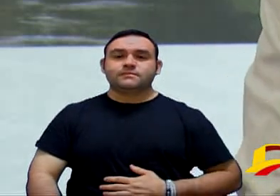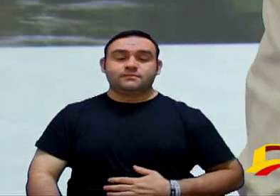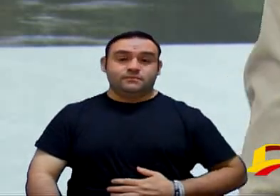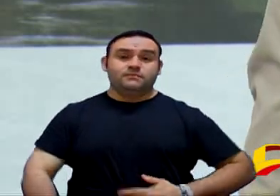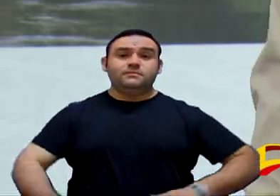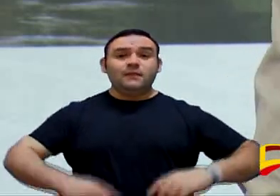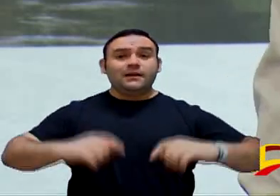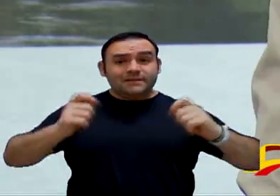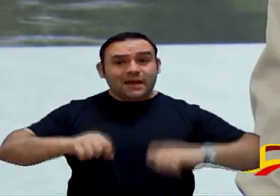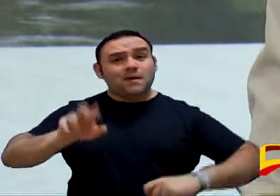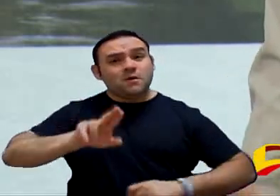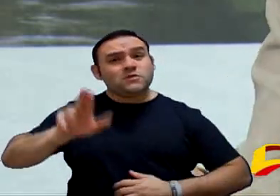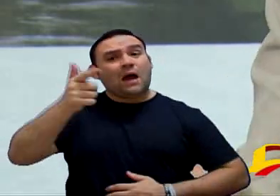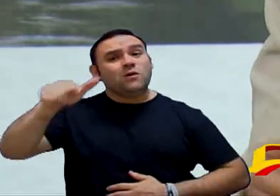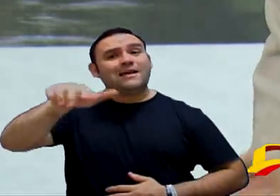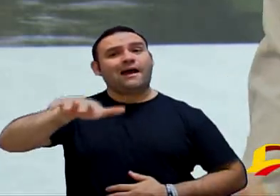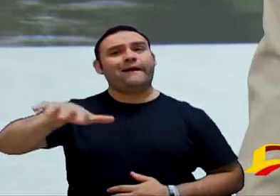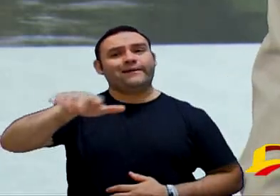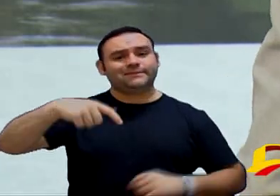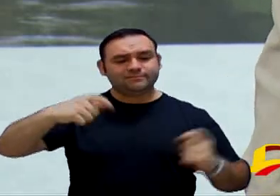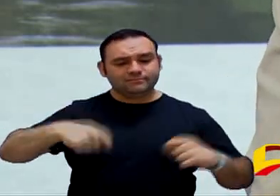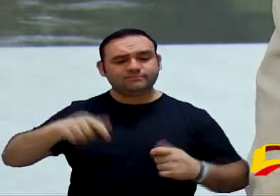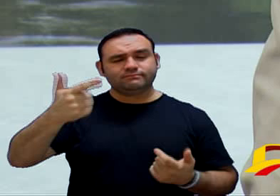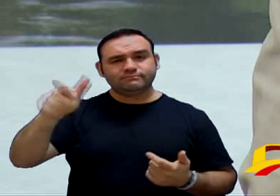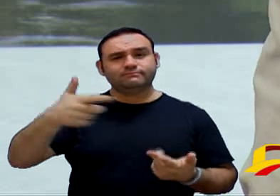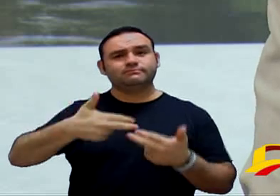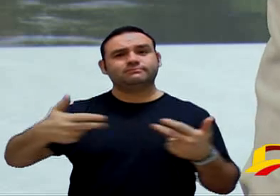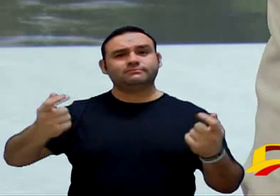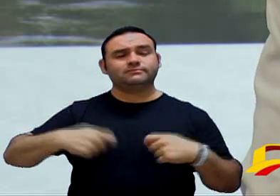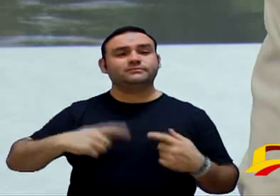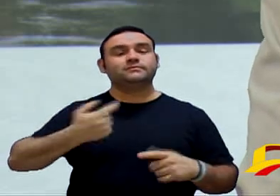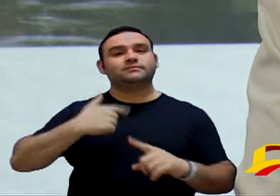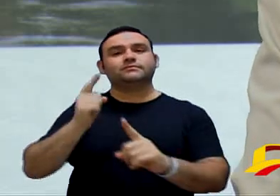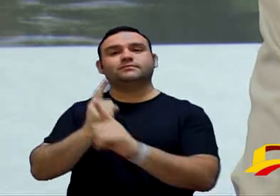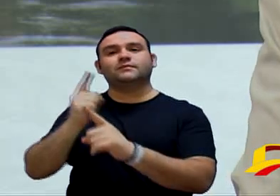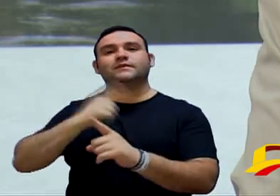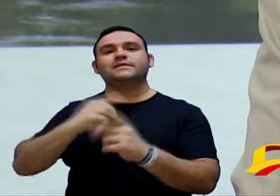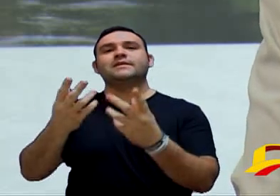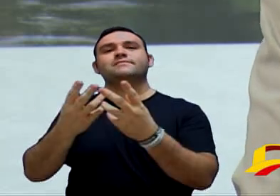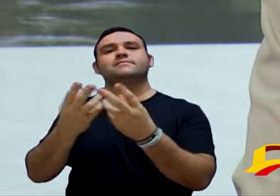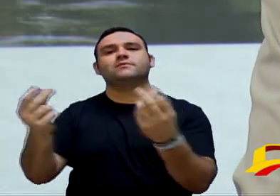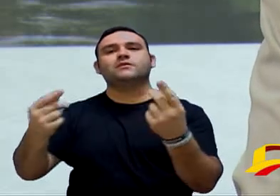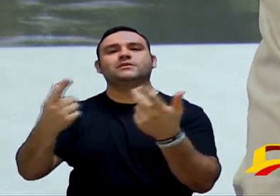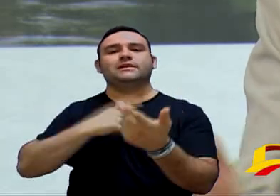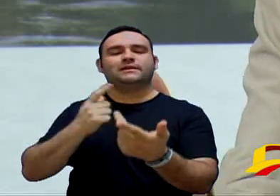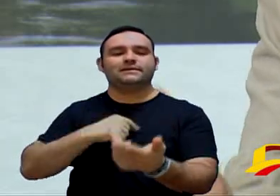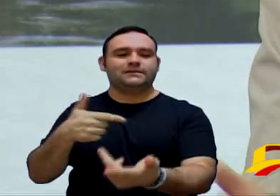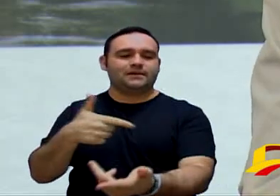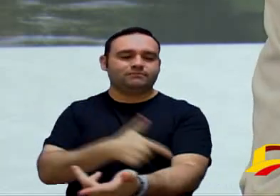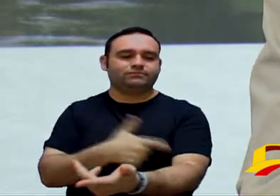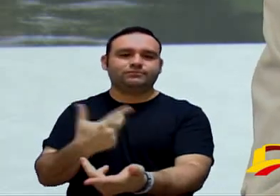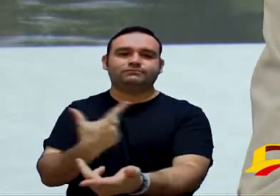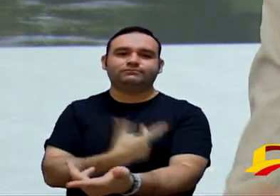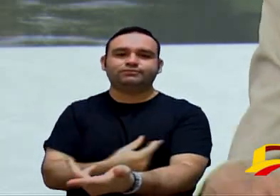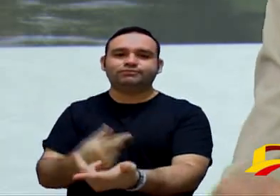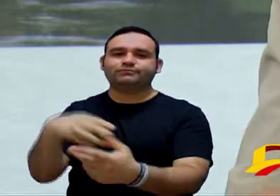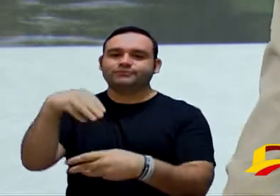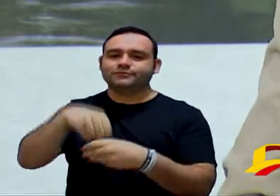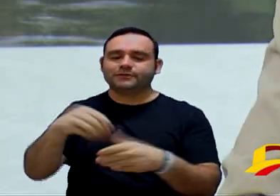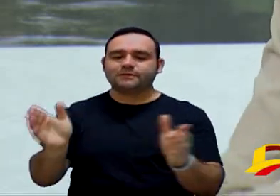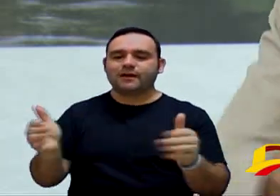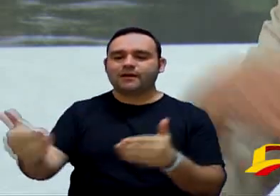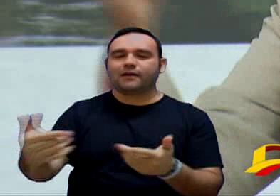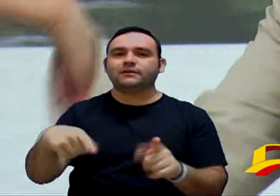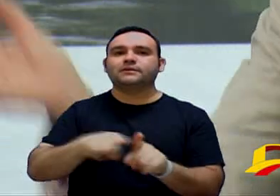mas dá para ser utilizado em outras coisas eu achei lá com milhares de seringas de caixas de seringa dentro